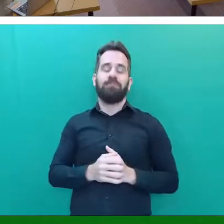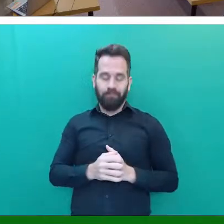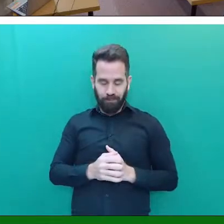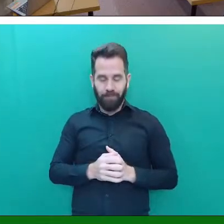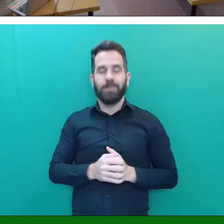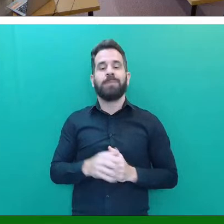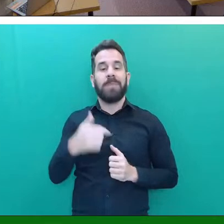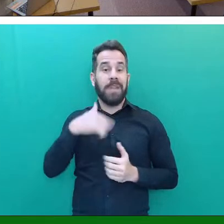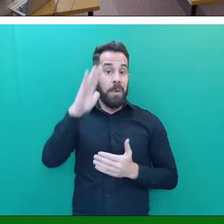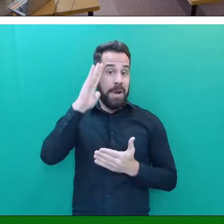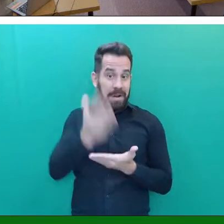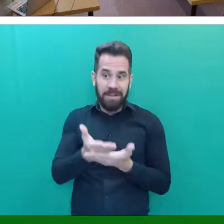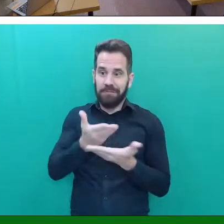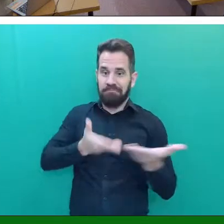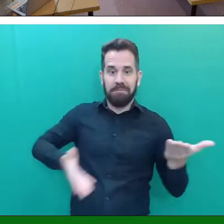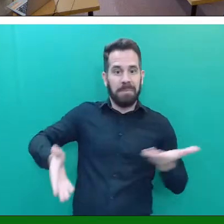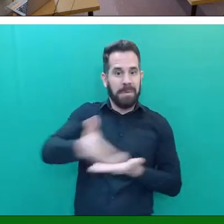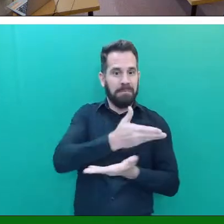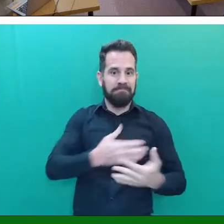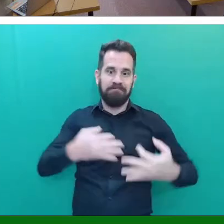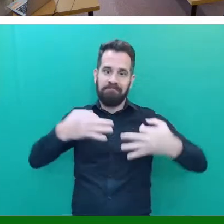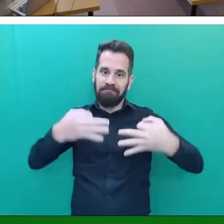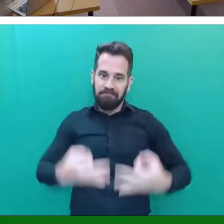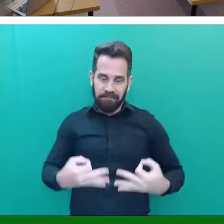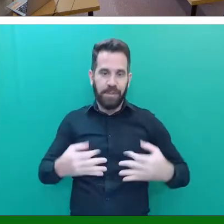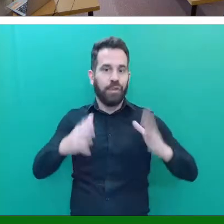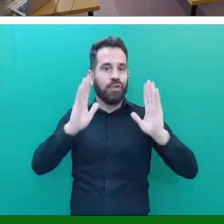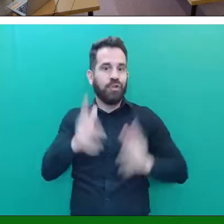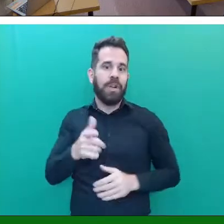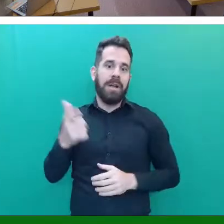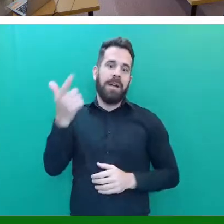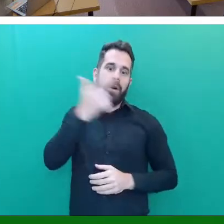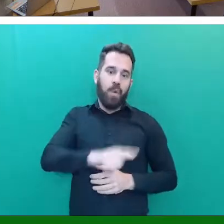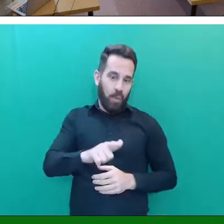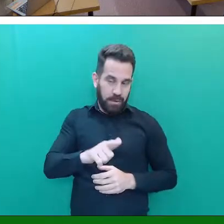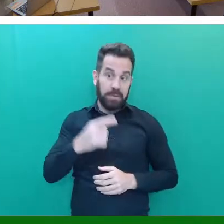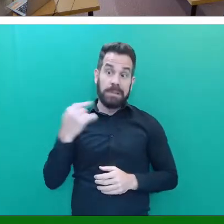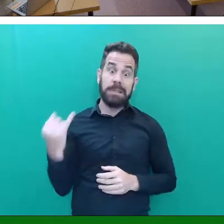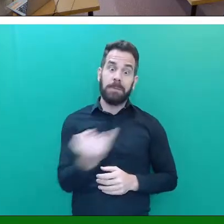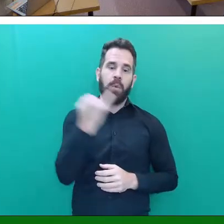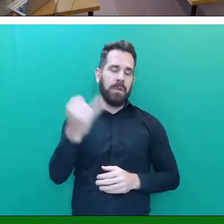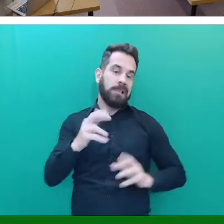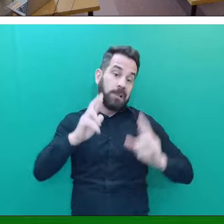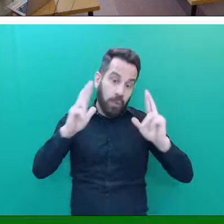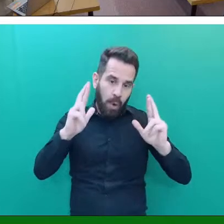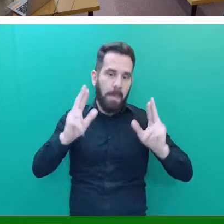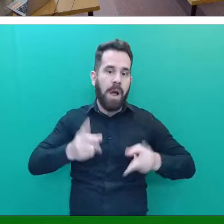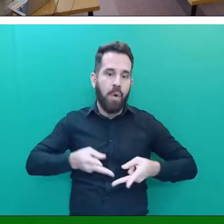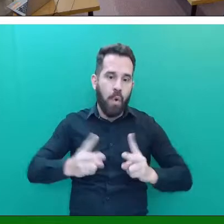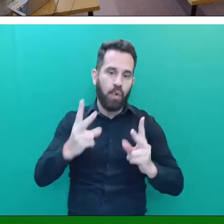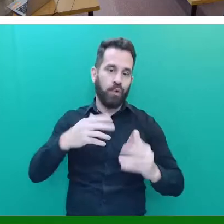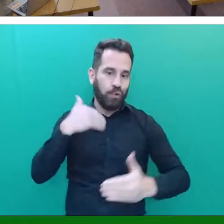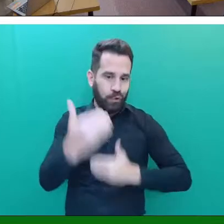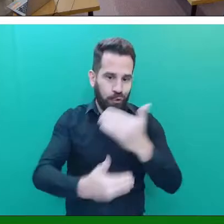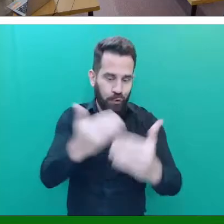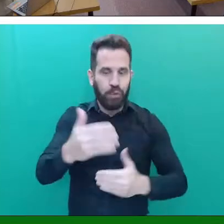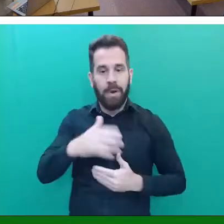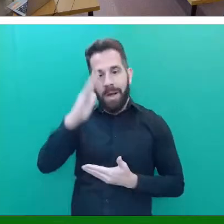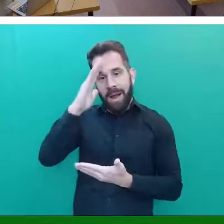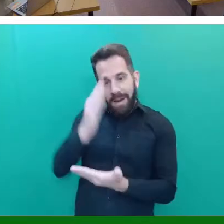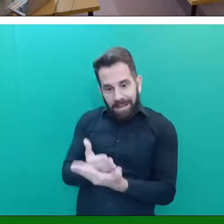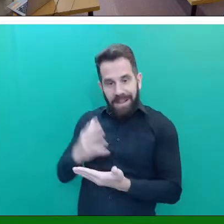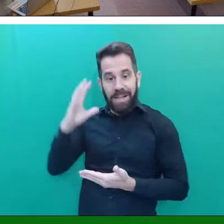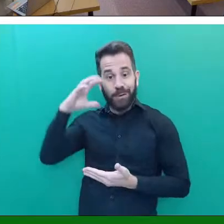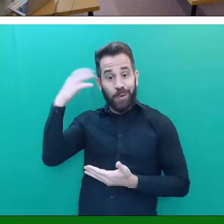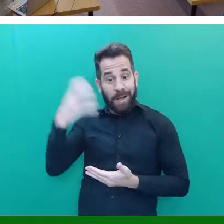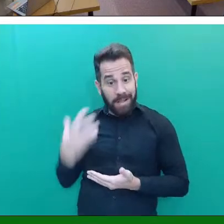nisso a gente já tem desenvolvido várias coisas importantes e espero que continuemos. Agradeço aí, Anabel, por esse